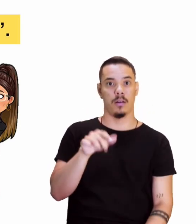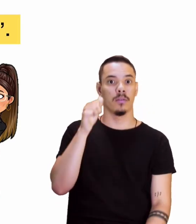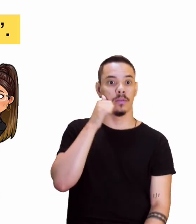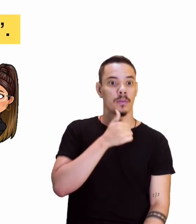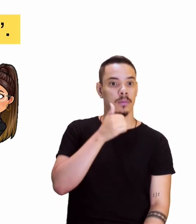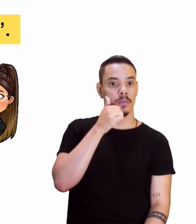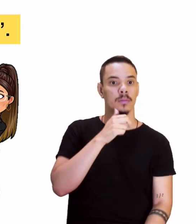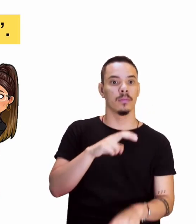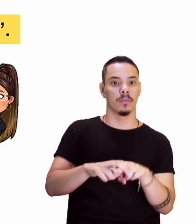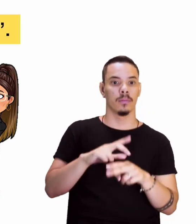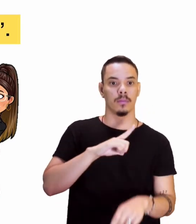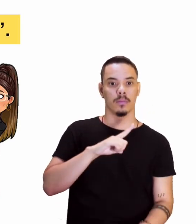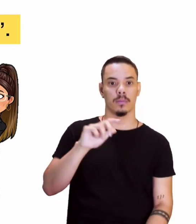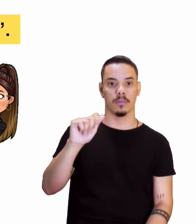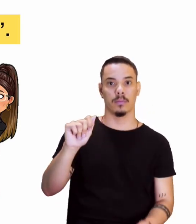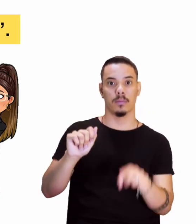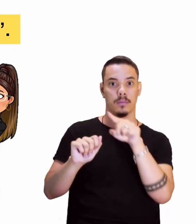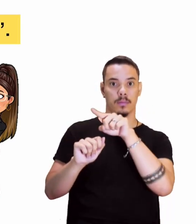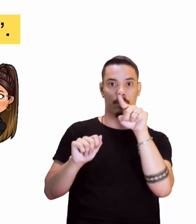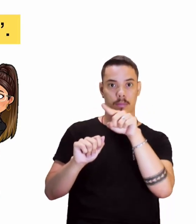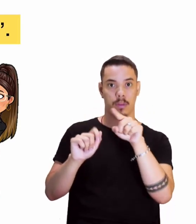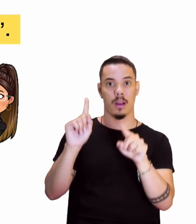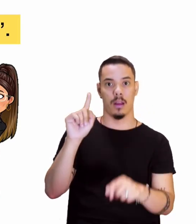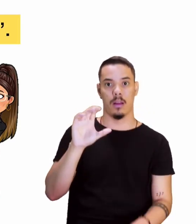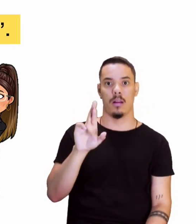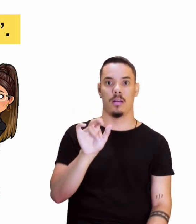tem o acento indicativo de crase.